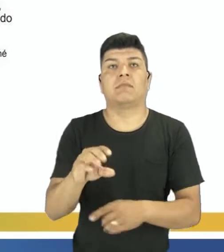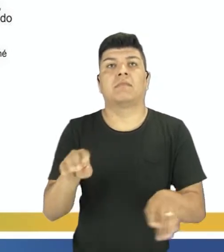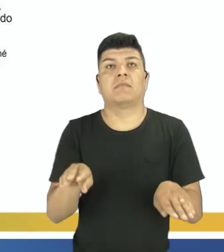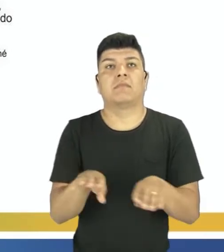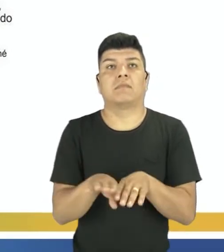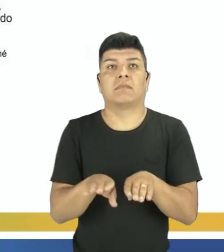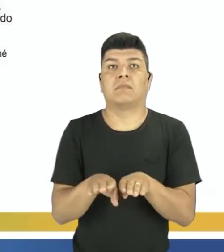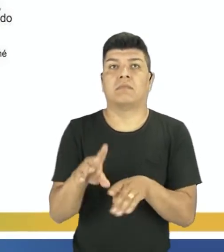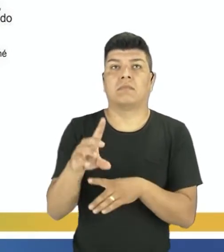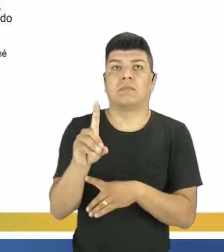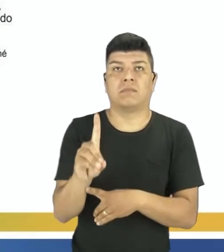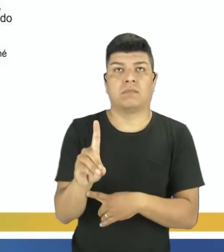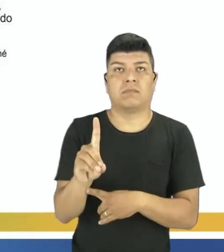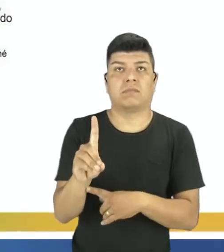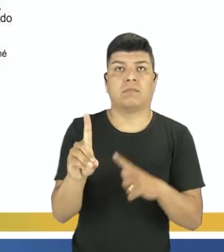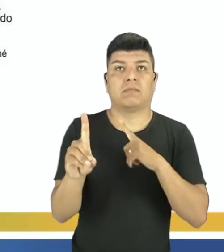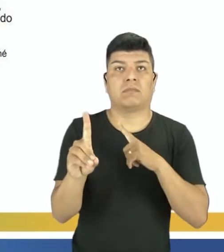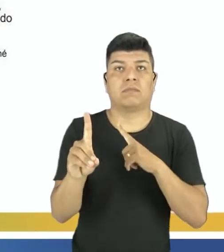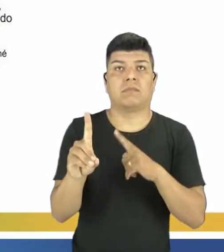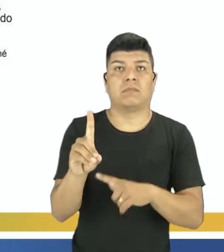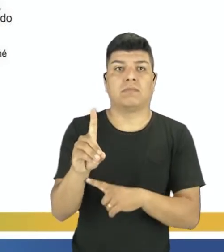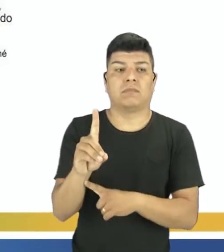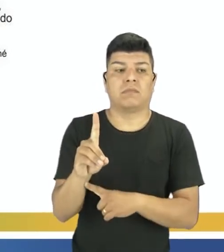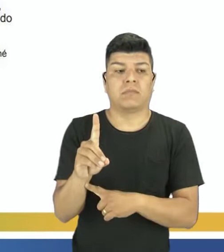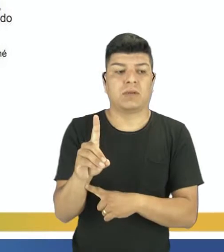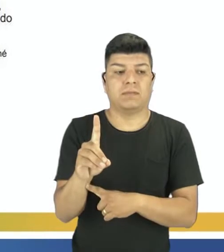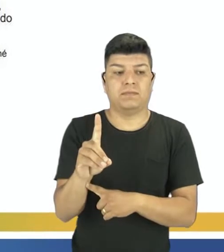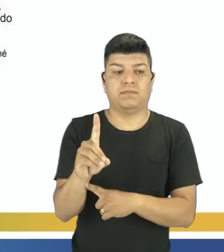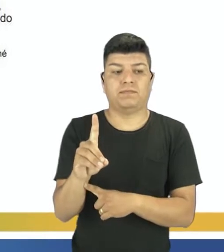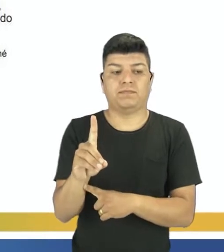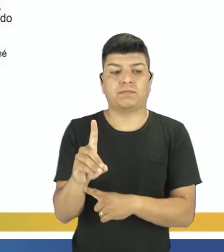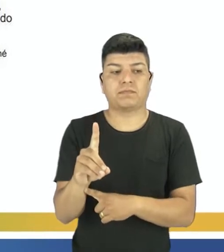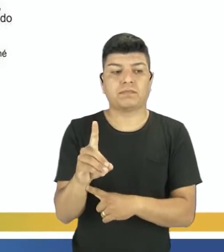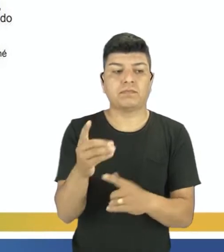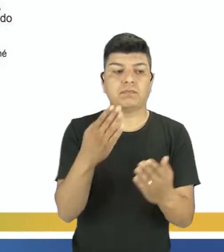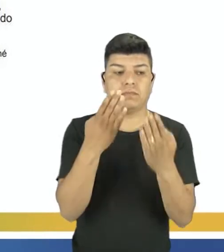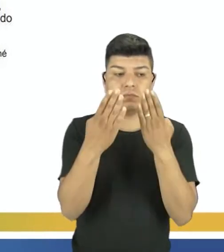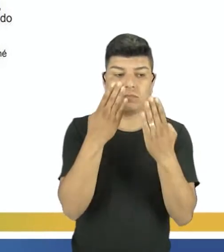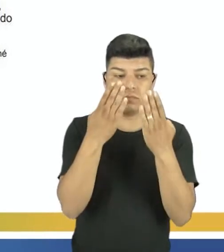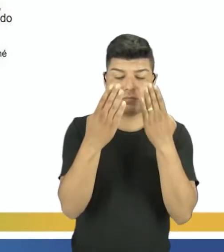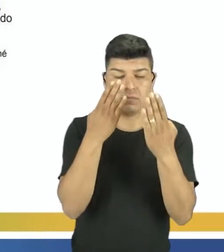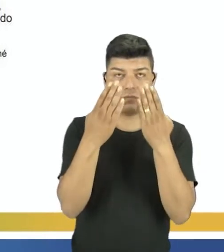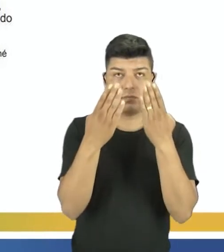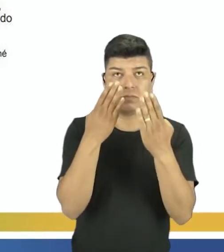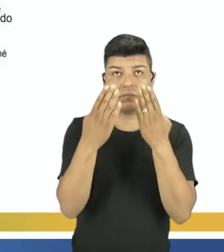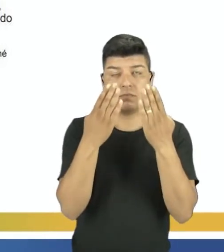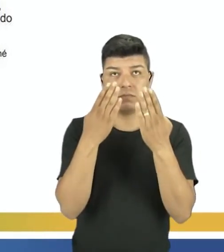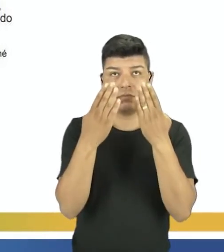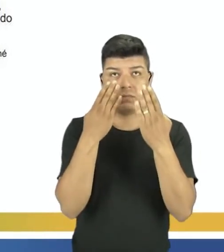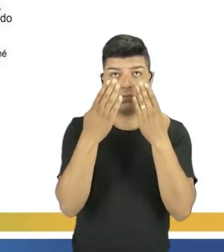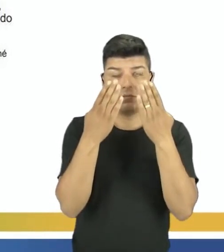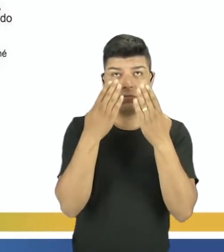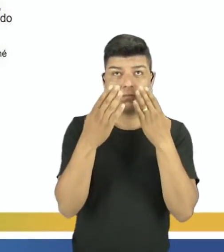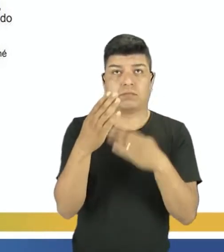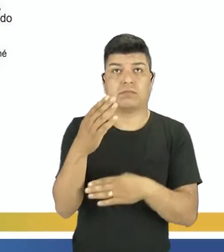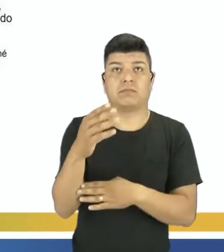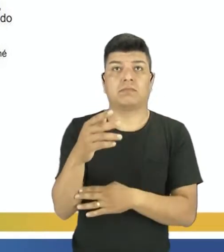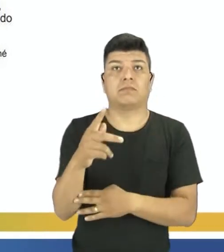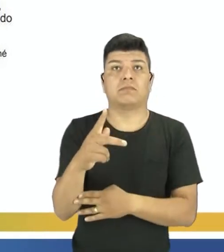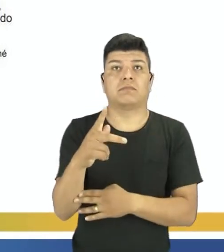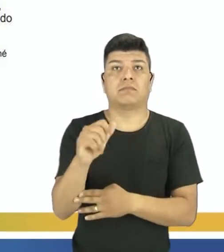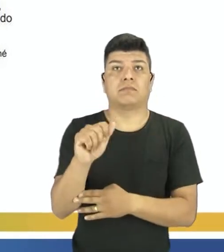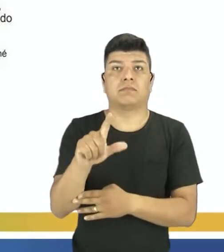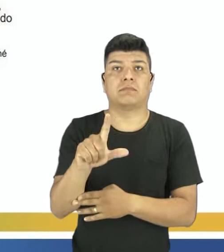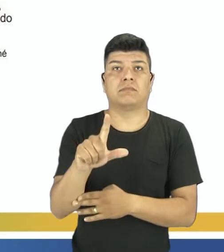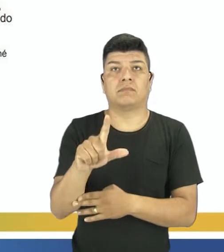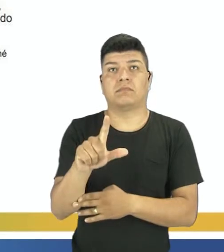nós temos a obra de Picasso, Pablo Picasso, representante do cubismo. A obra chama-se Retrato